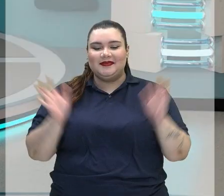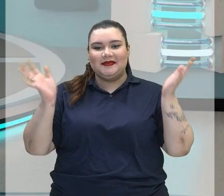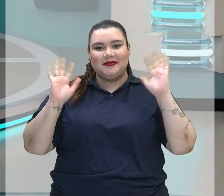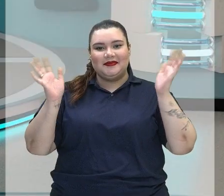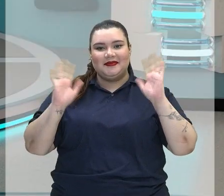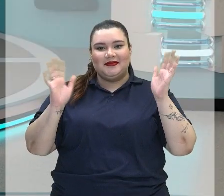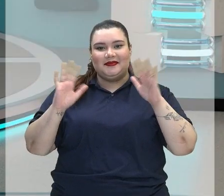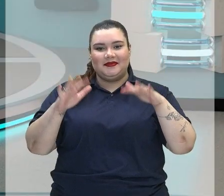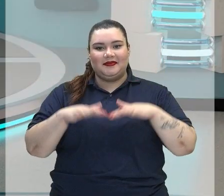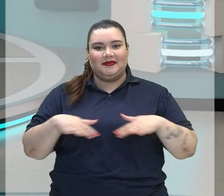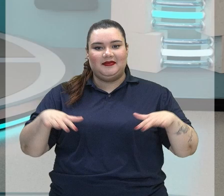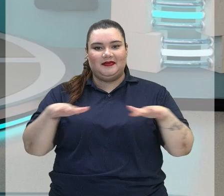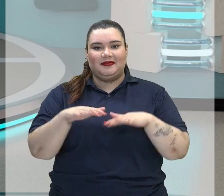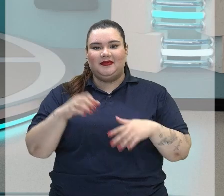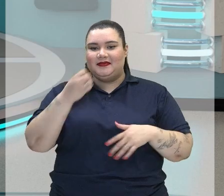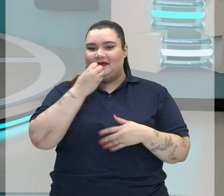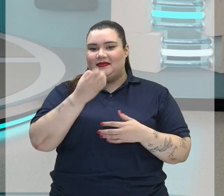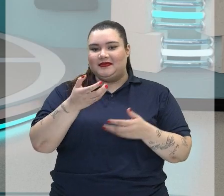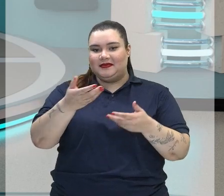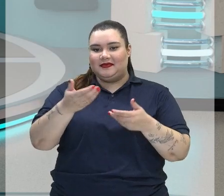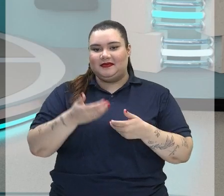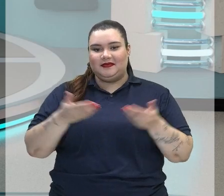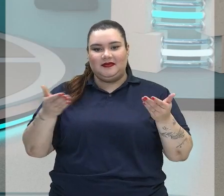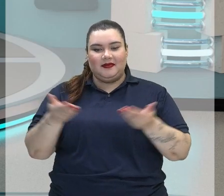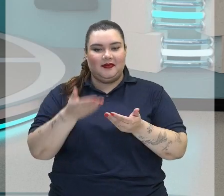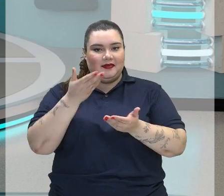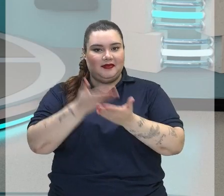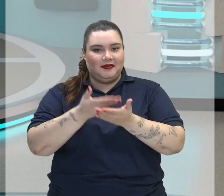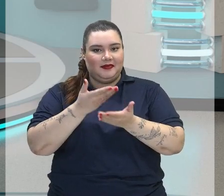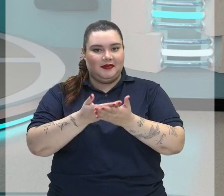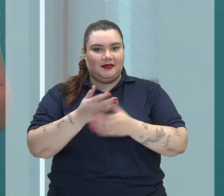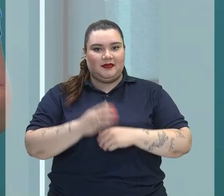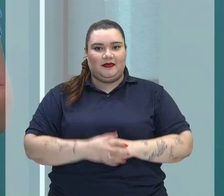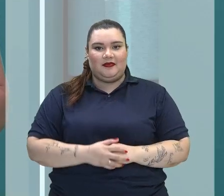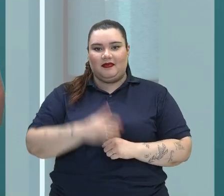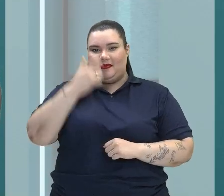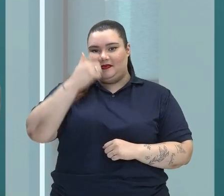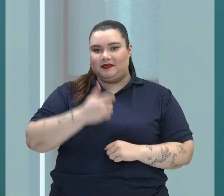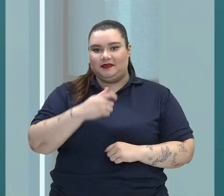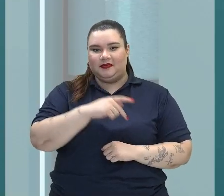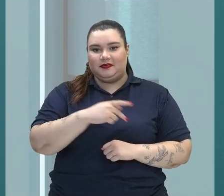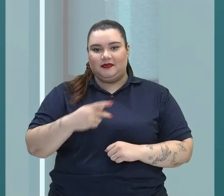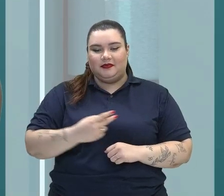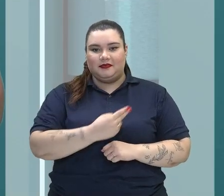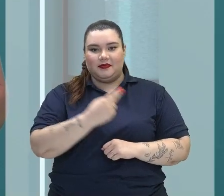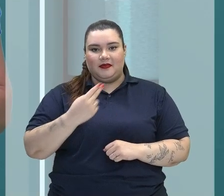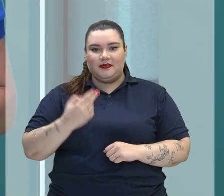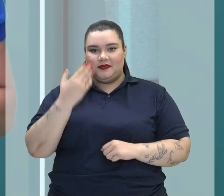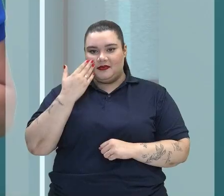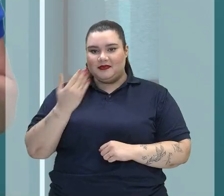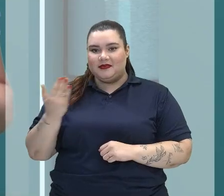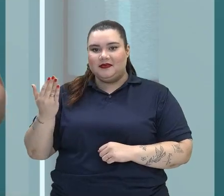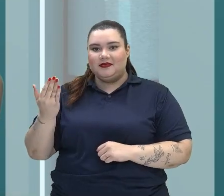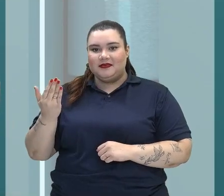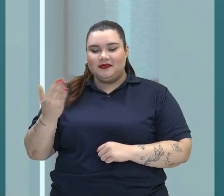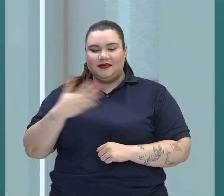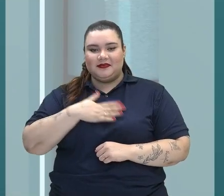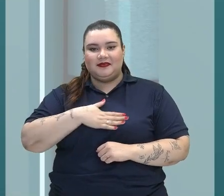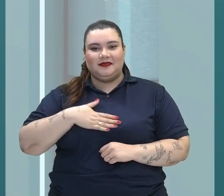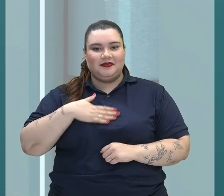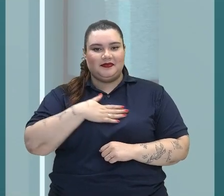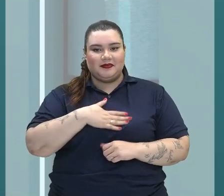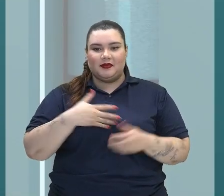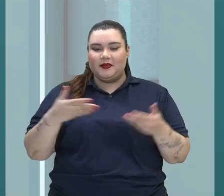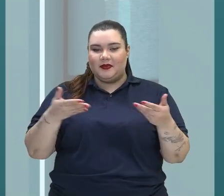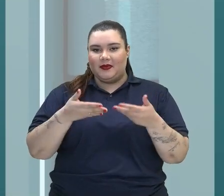Olá, sejam todos muito bem-vindos para mais uma aula. Eu sou a professora Risonilde Araújo e é um prazer